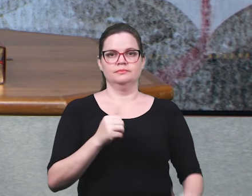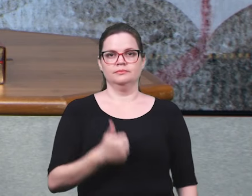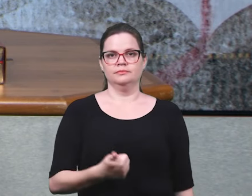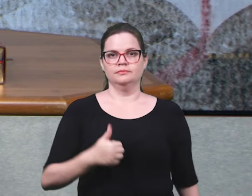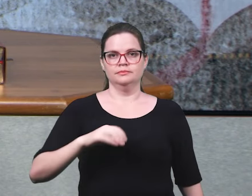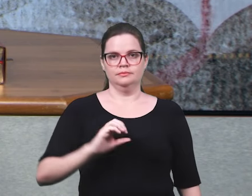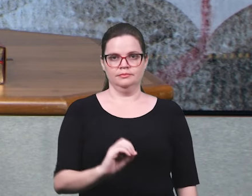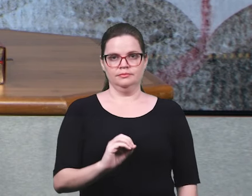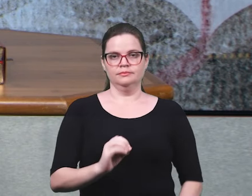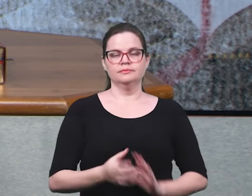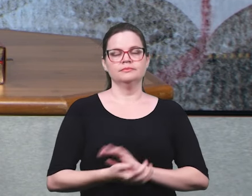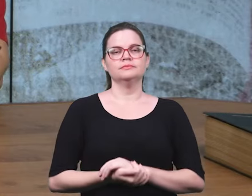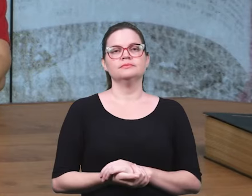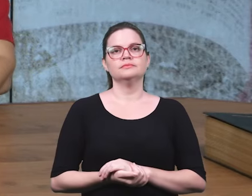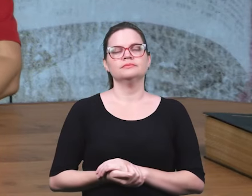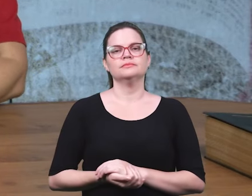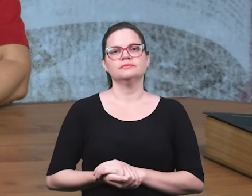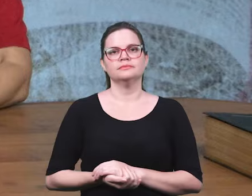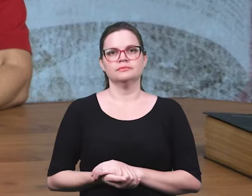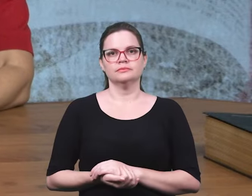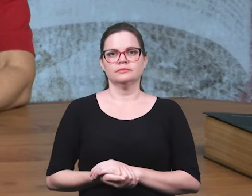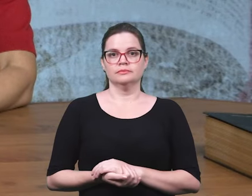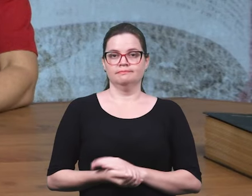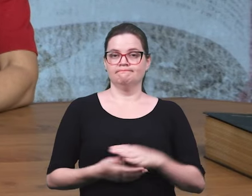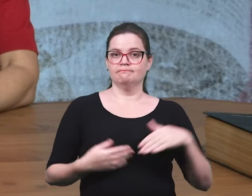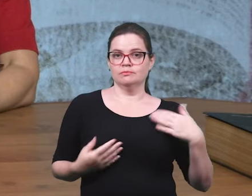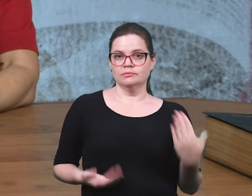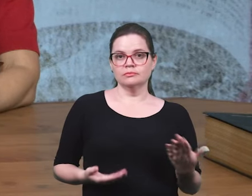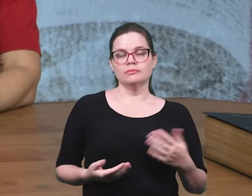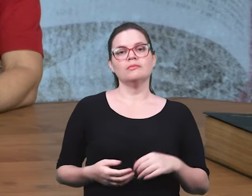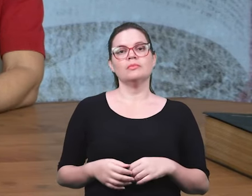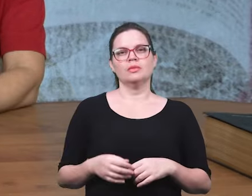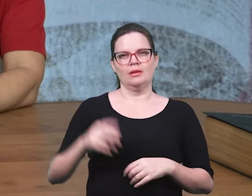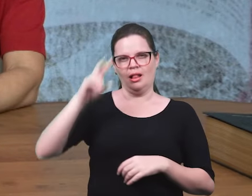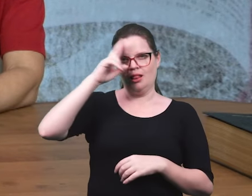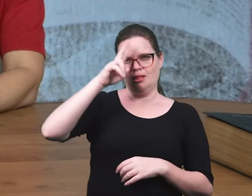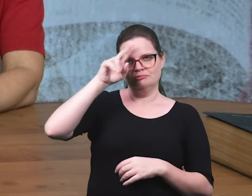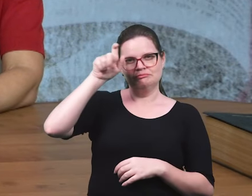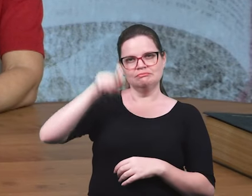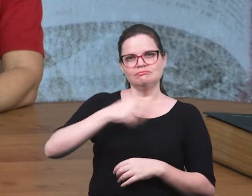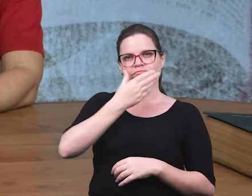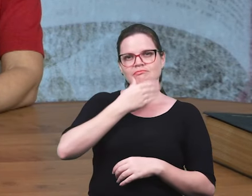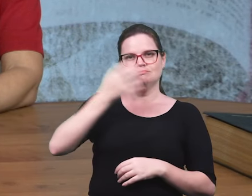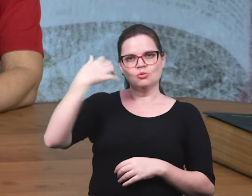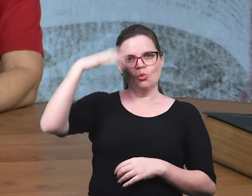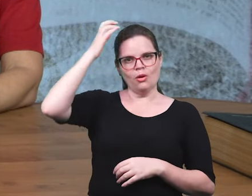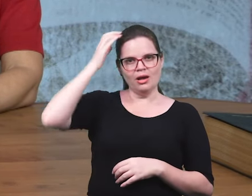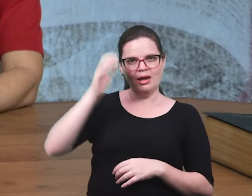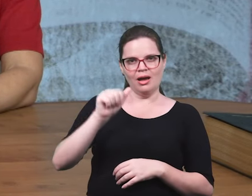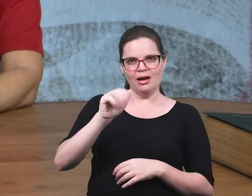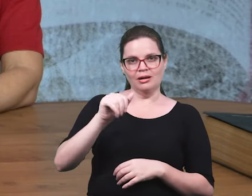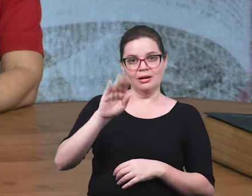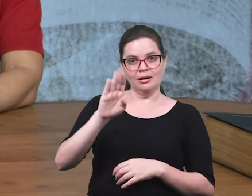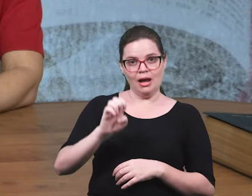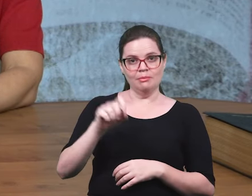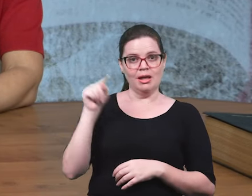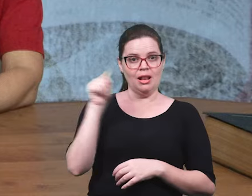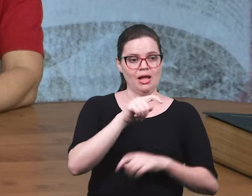2 Reis. E Acabe tinha 70 filhos em Samaria. E Jeú